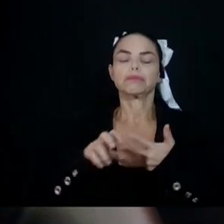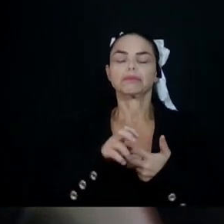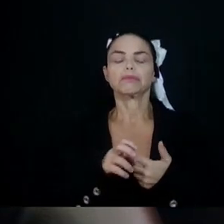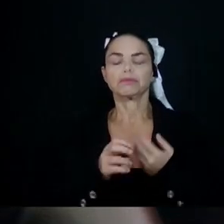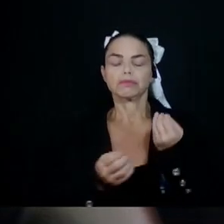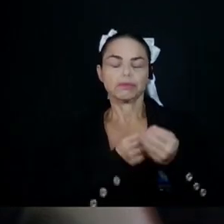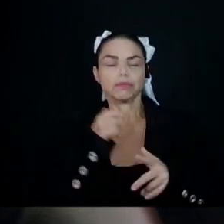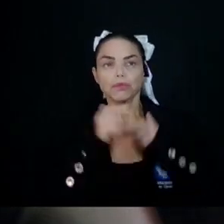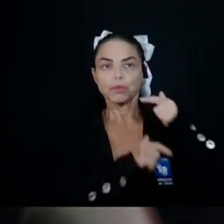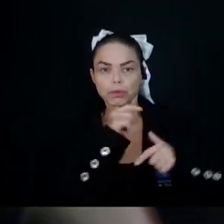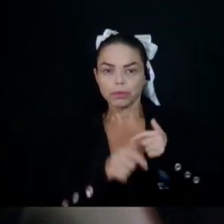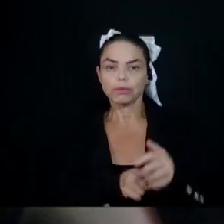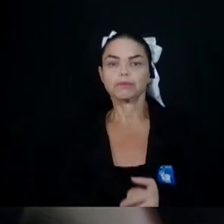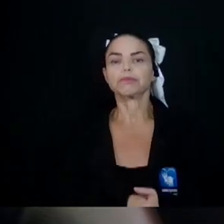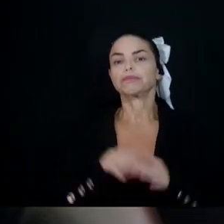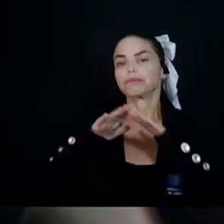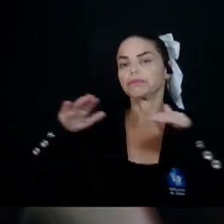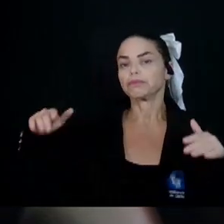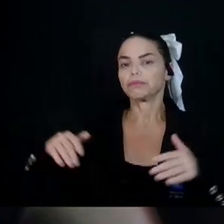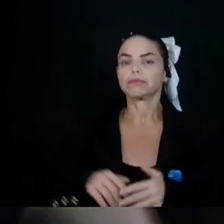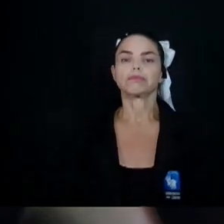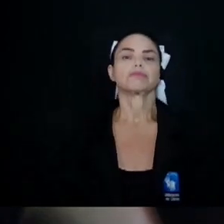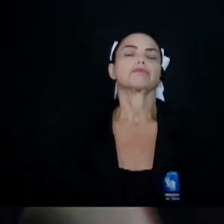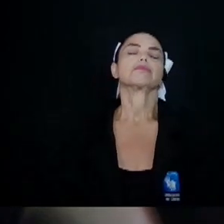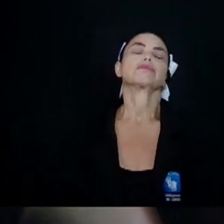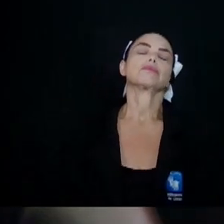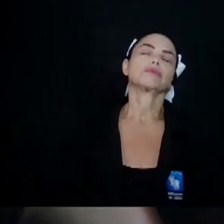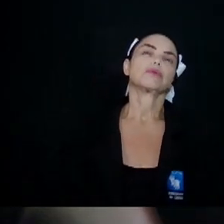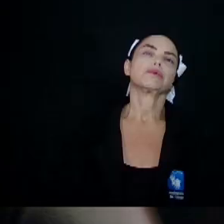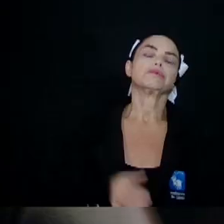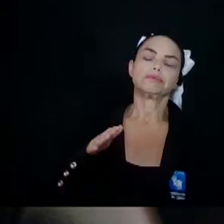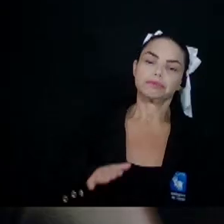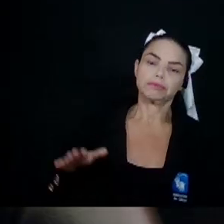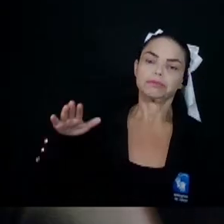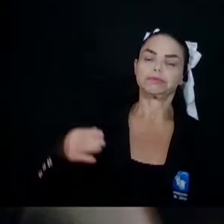em crianças, né, quando tem ali desde o início da vida